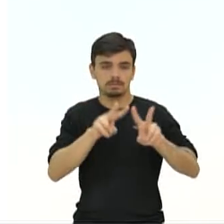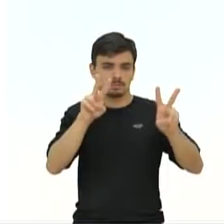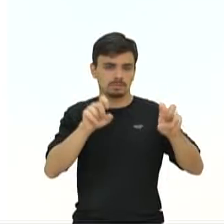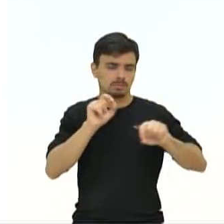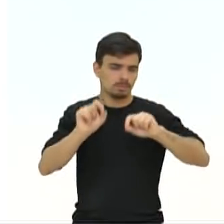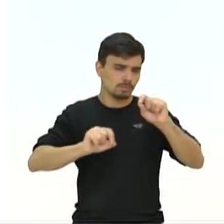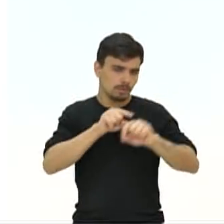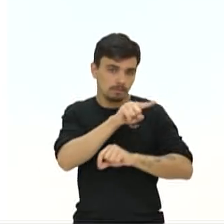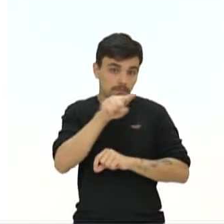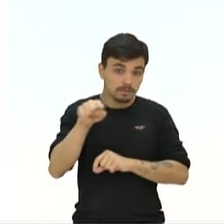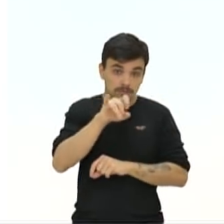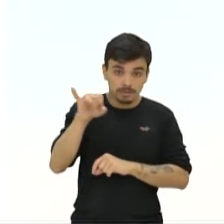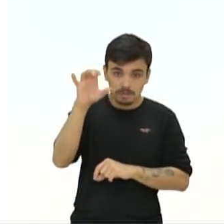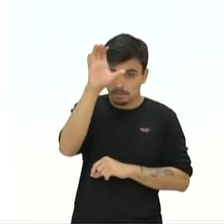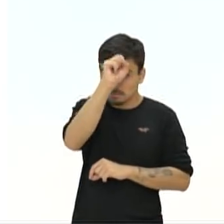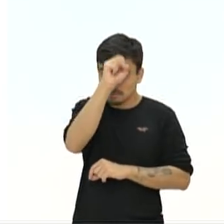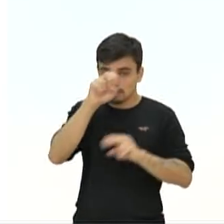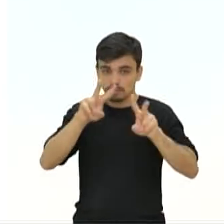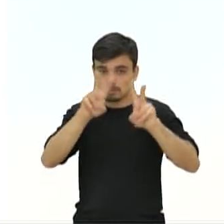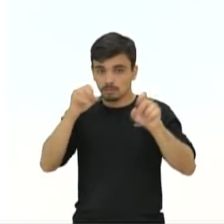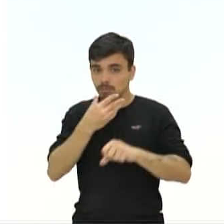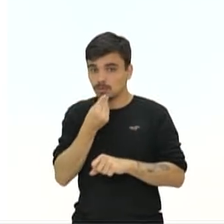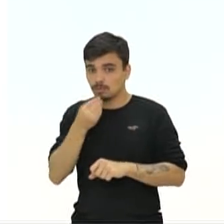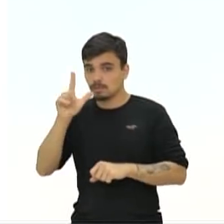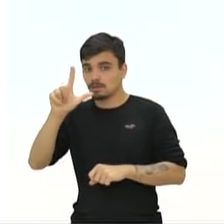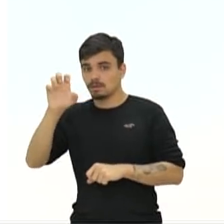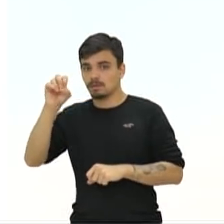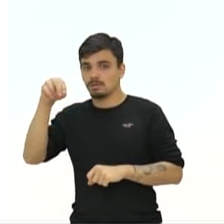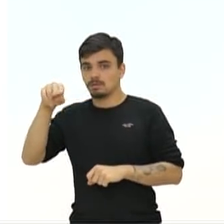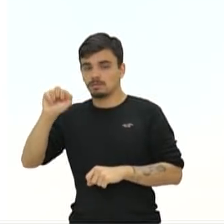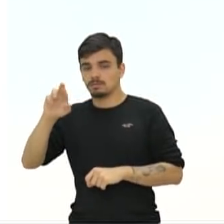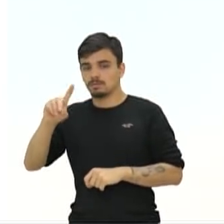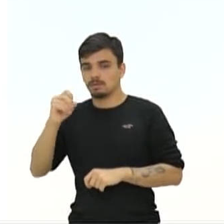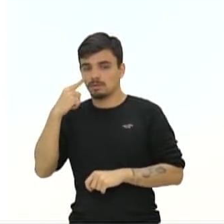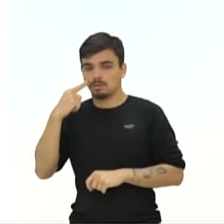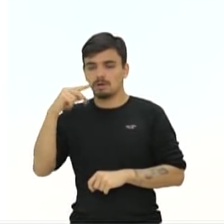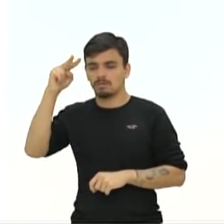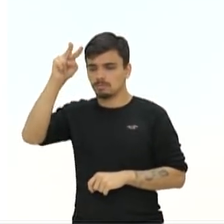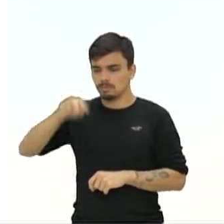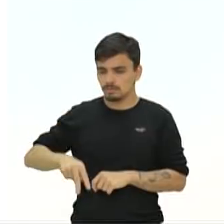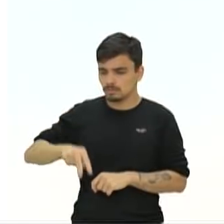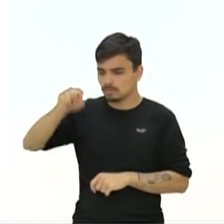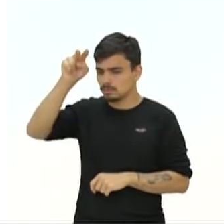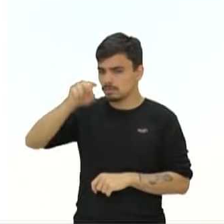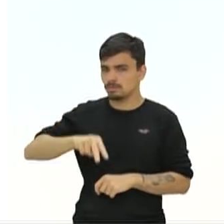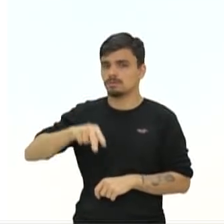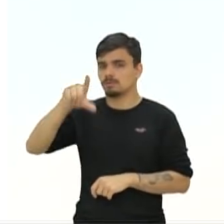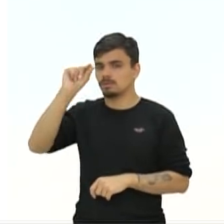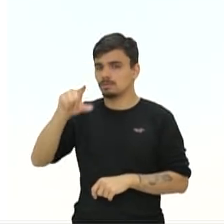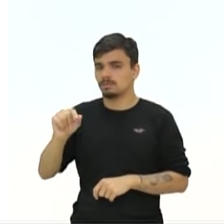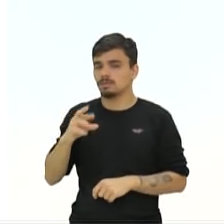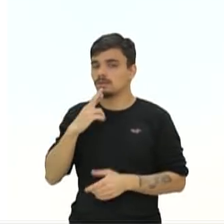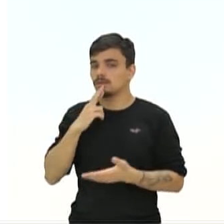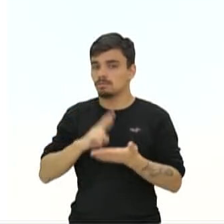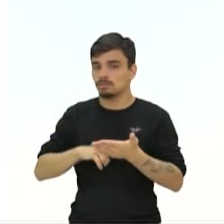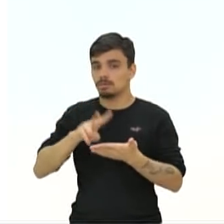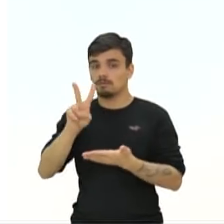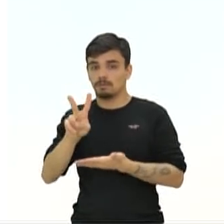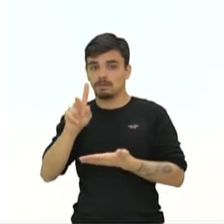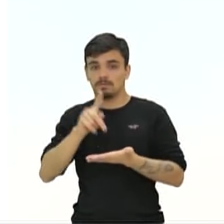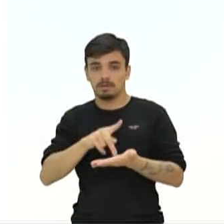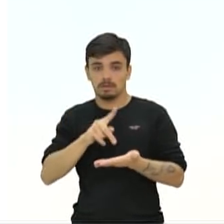vamos ver se vocês aprenderam sobre o nosso amigo Leonardo da Vinci? Avalie as alternativas e responda. V